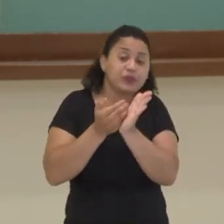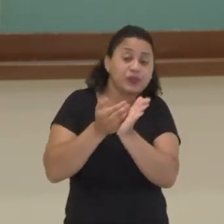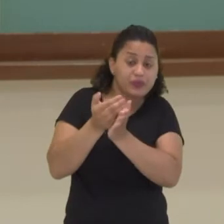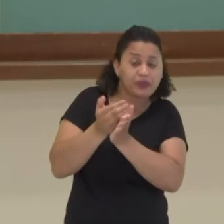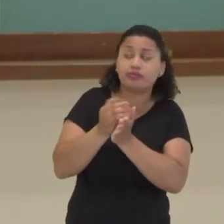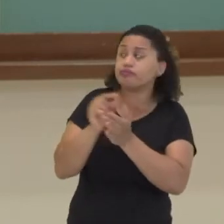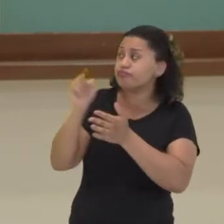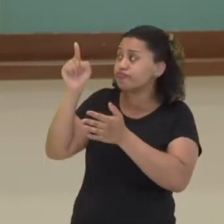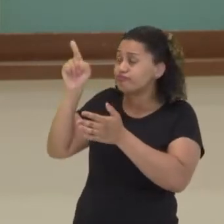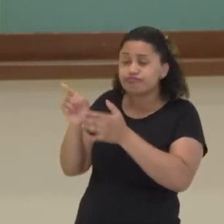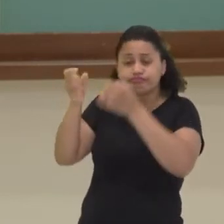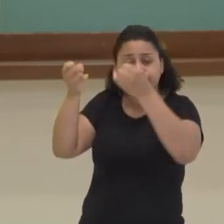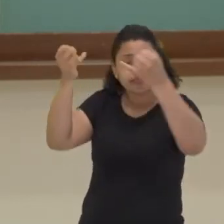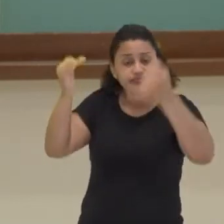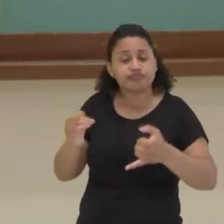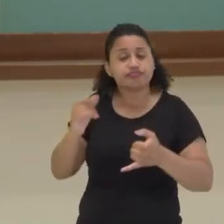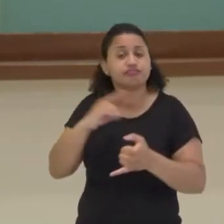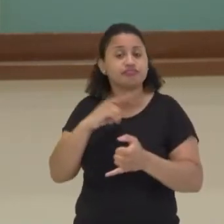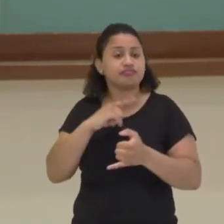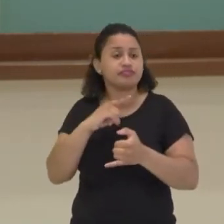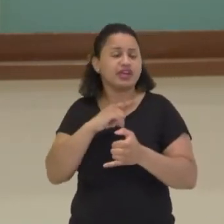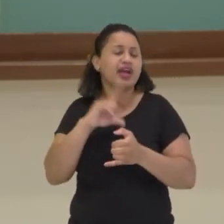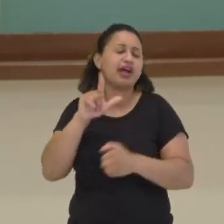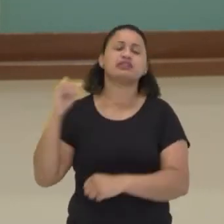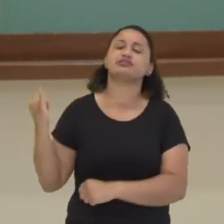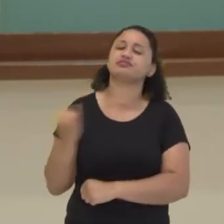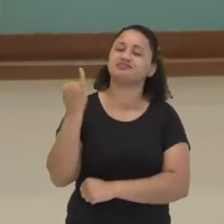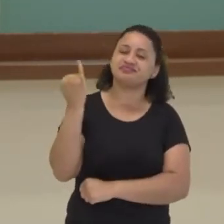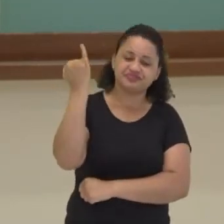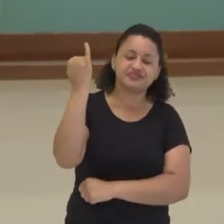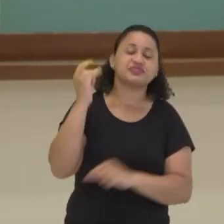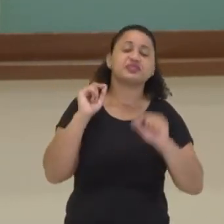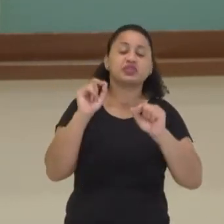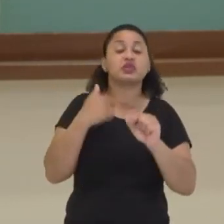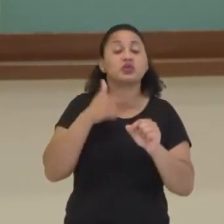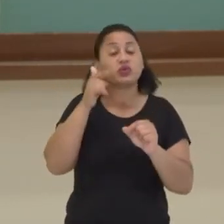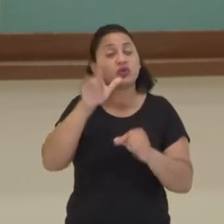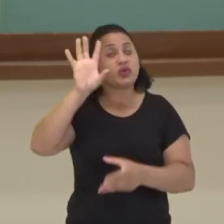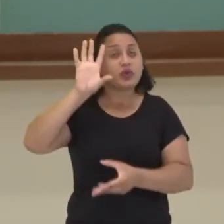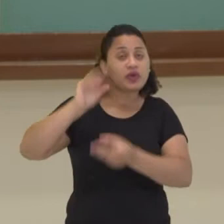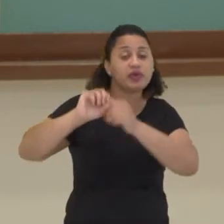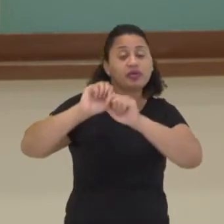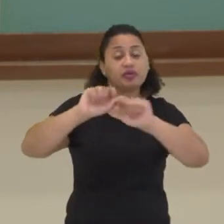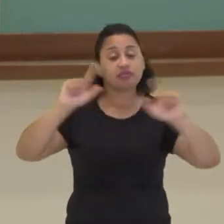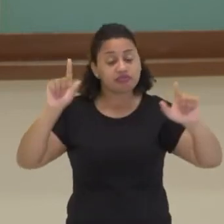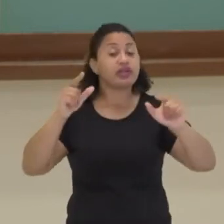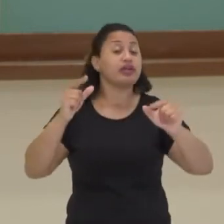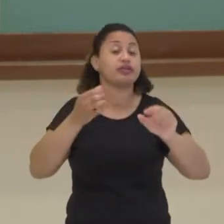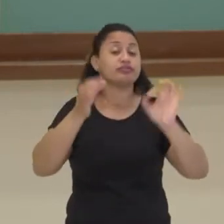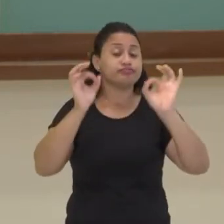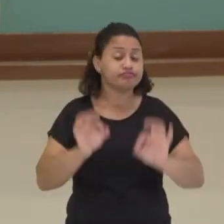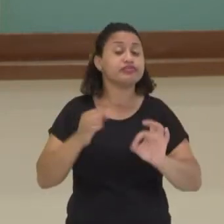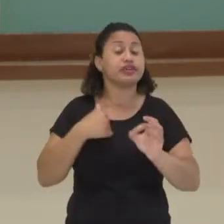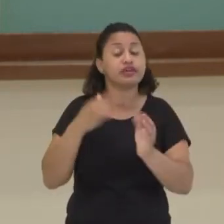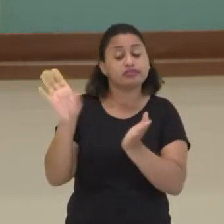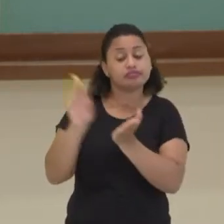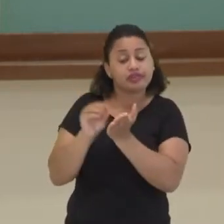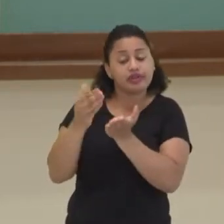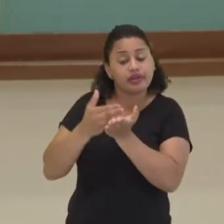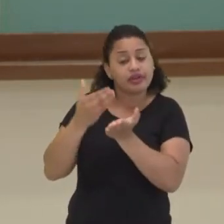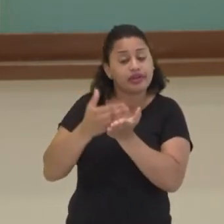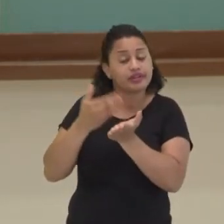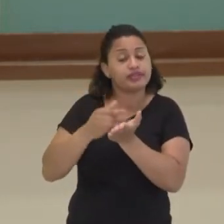é aqui o princípio fundamental, é de suma importância a gente compreender muito bem e ter anotado